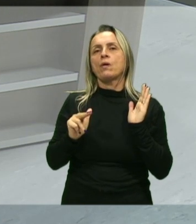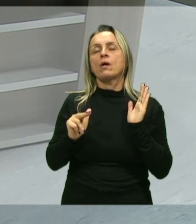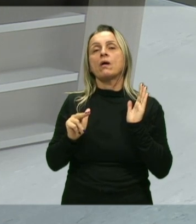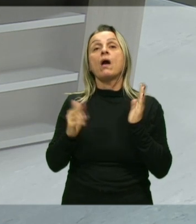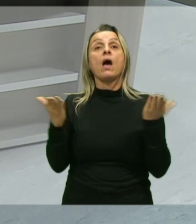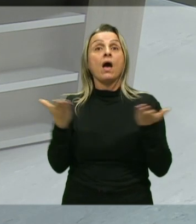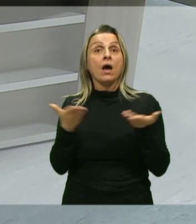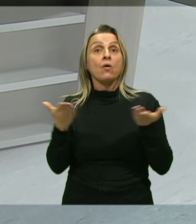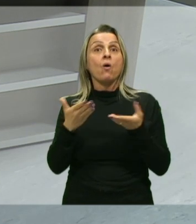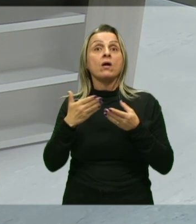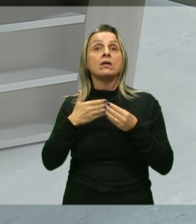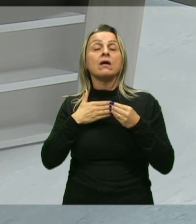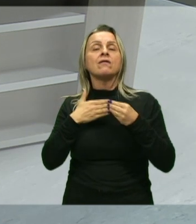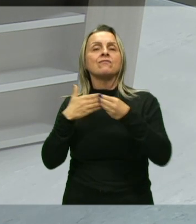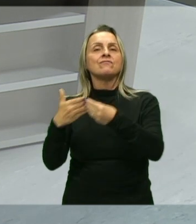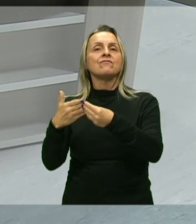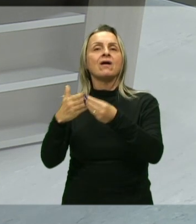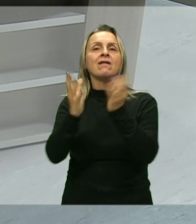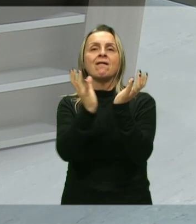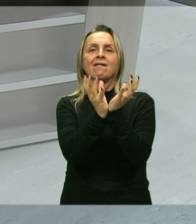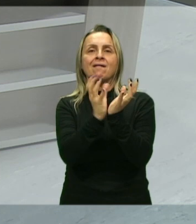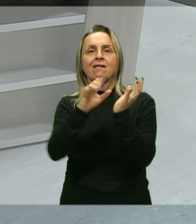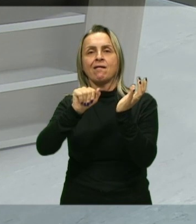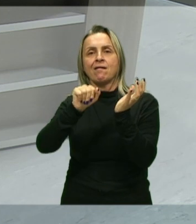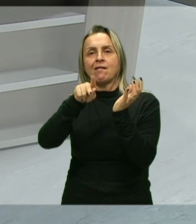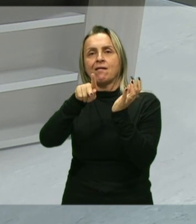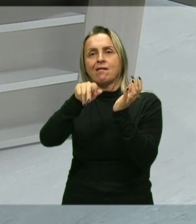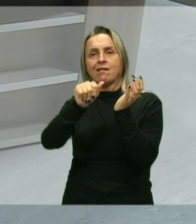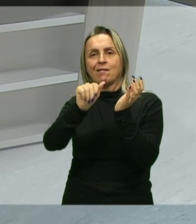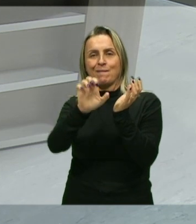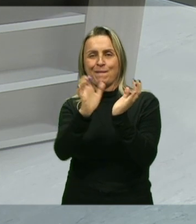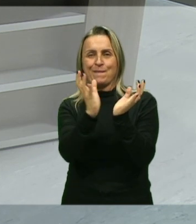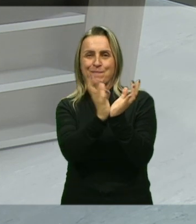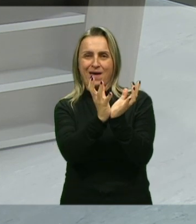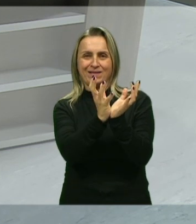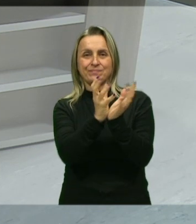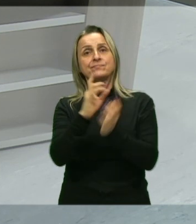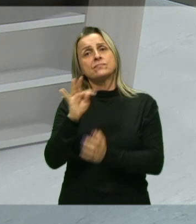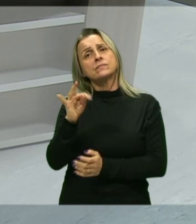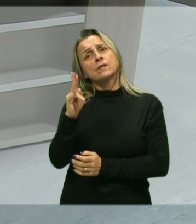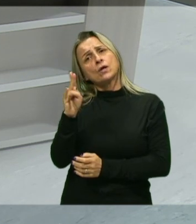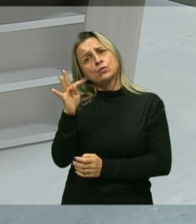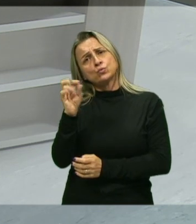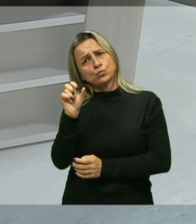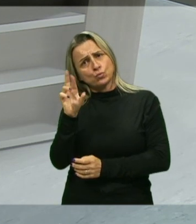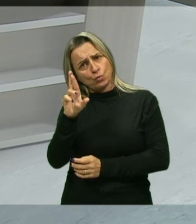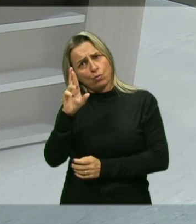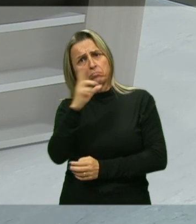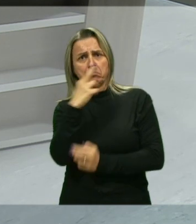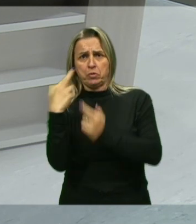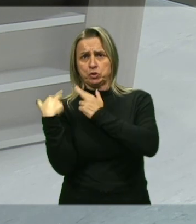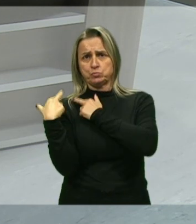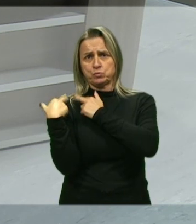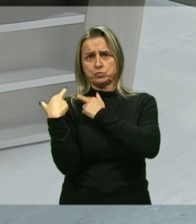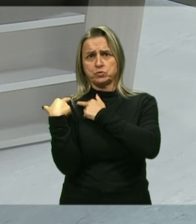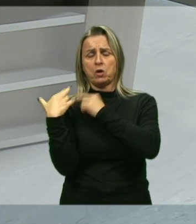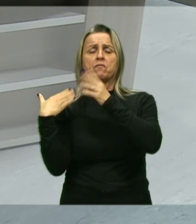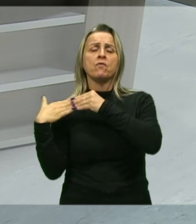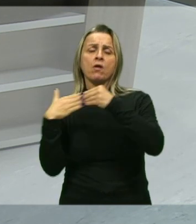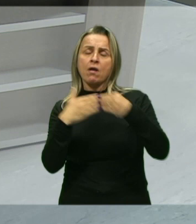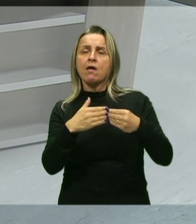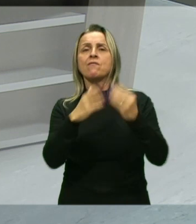indo para pai. Então, o tutor que ficou com ela, né, leva de vez em quando ela para pai, leva para algum evento com crianças,